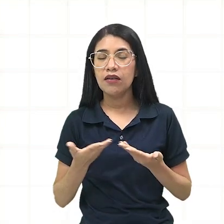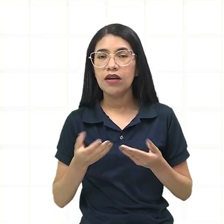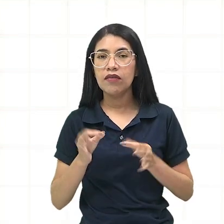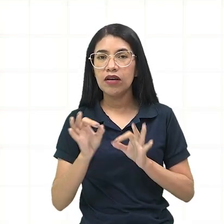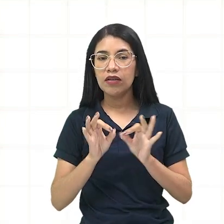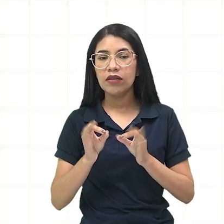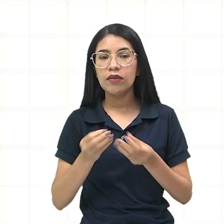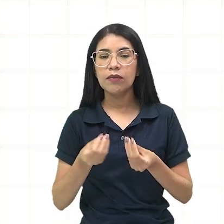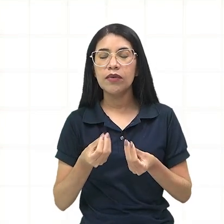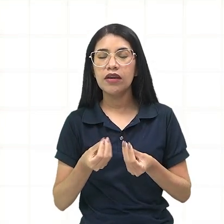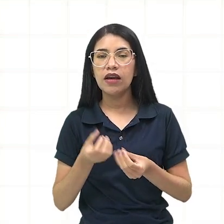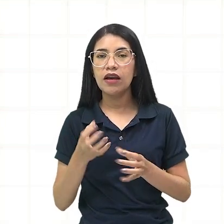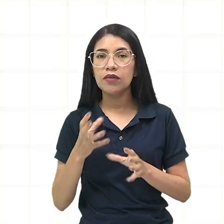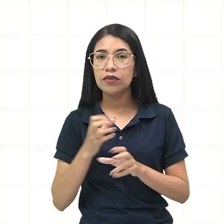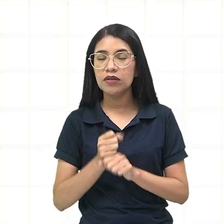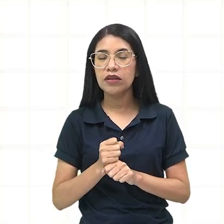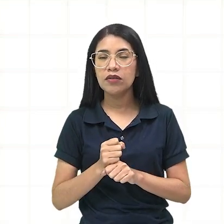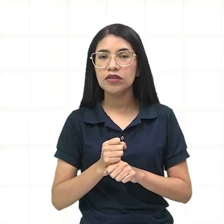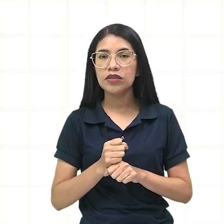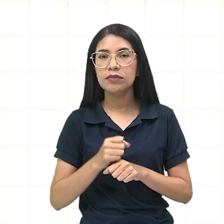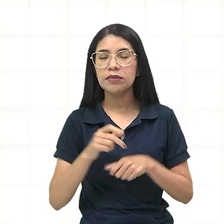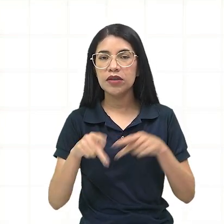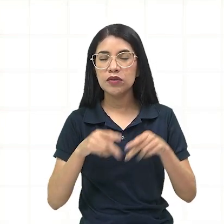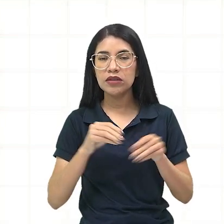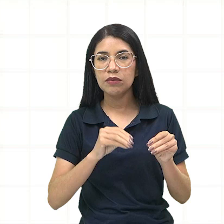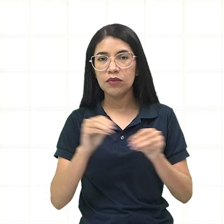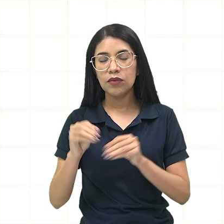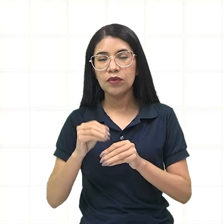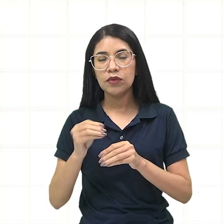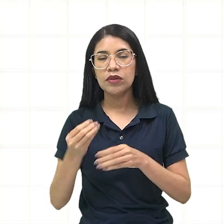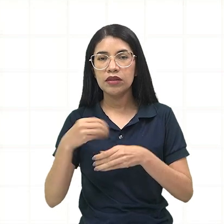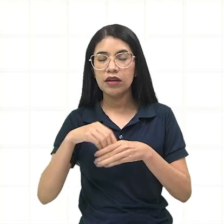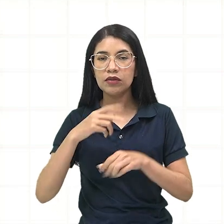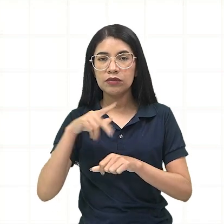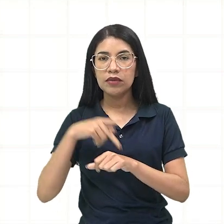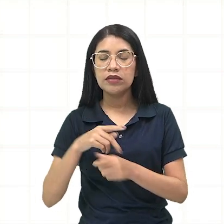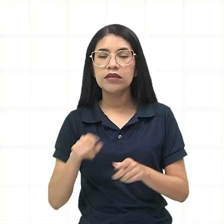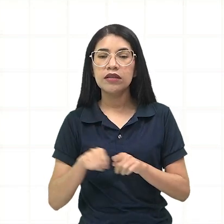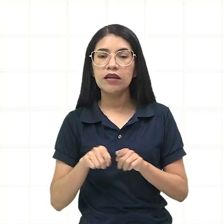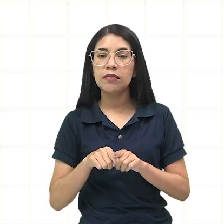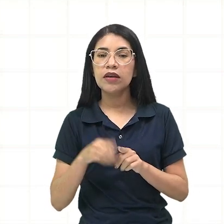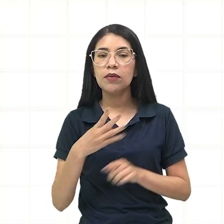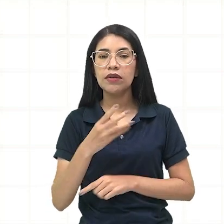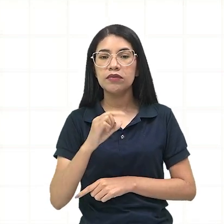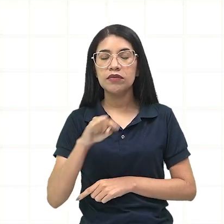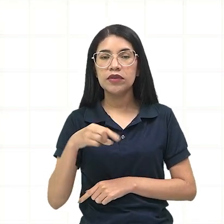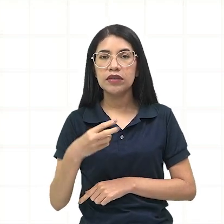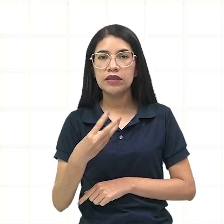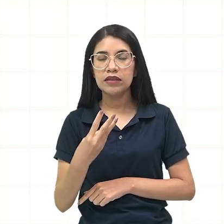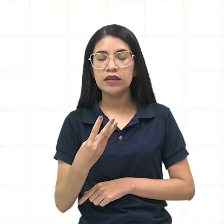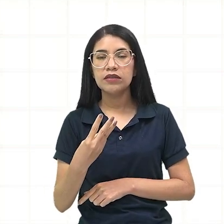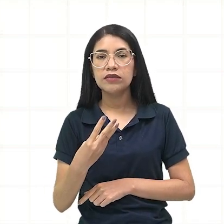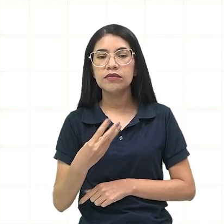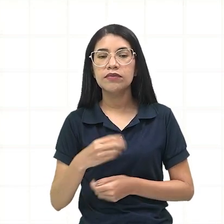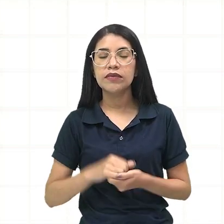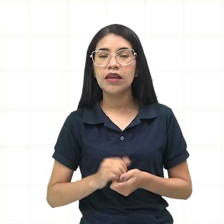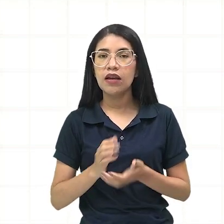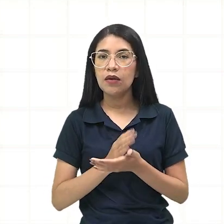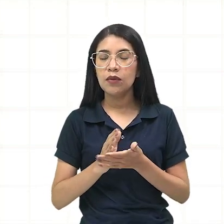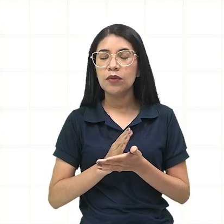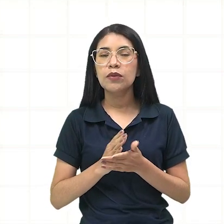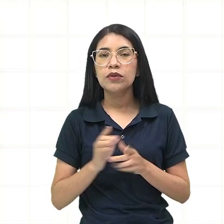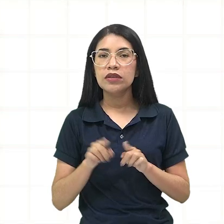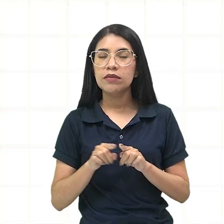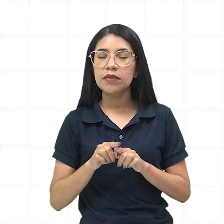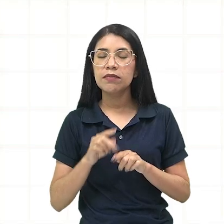dos deslocados internos, né? Cerca de 40 milhões de pessoas. Tem também alguns países que se destacam ali, né? Praticamente os